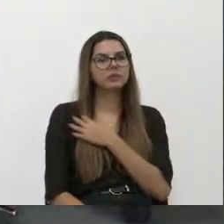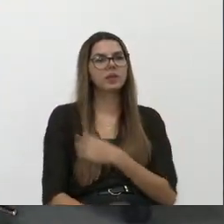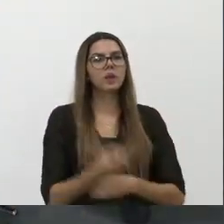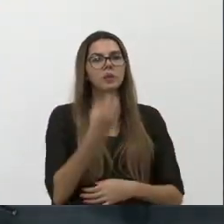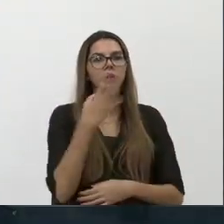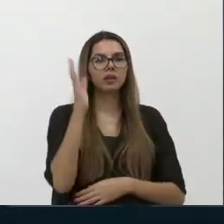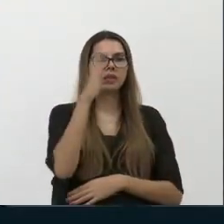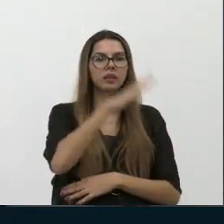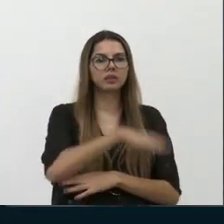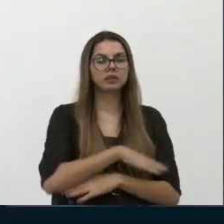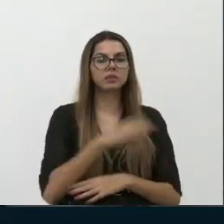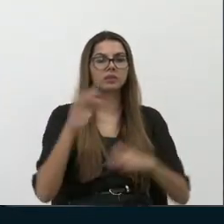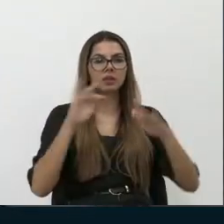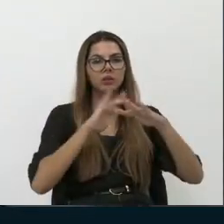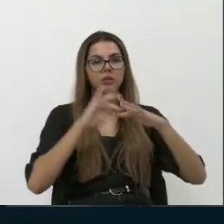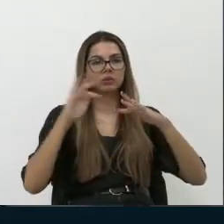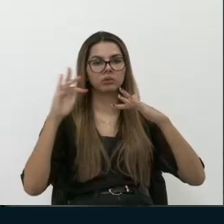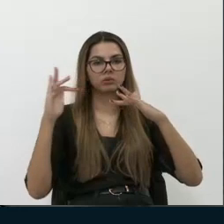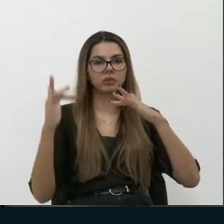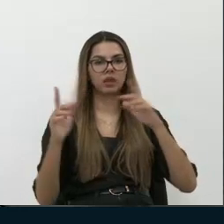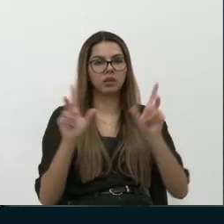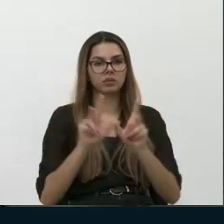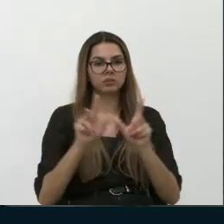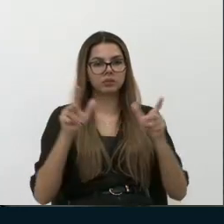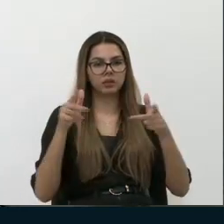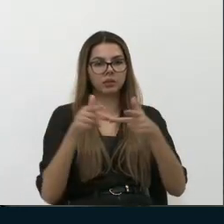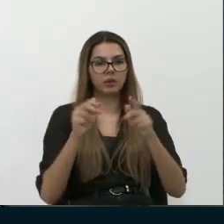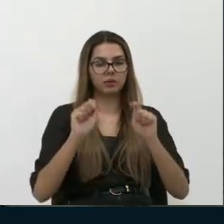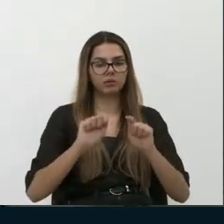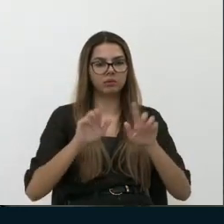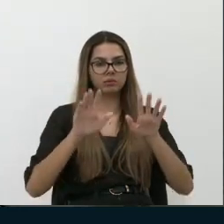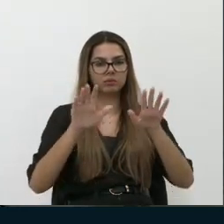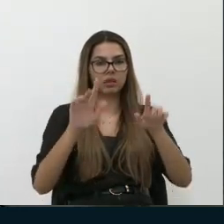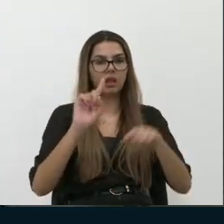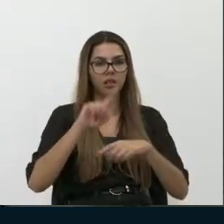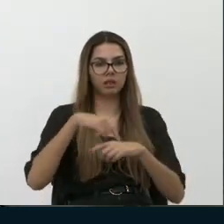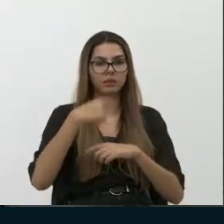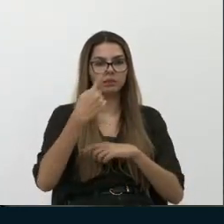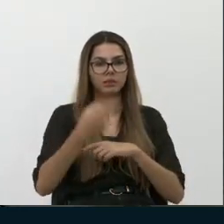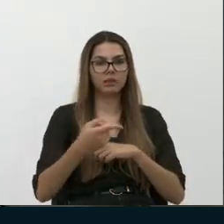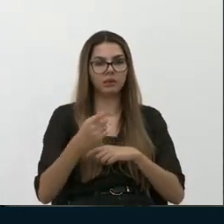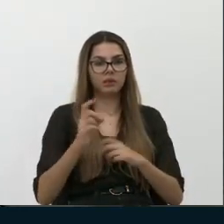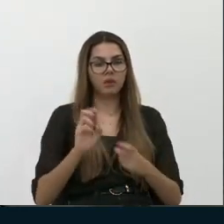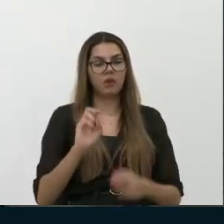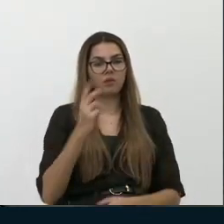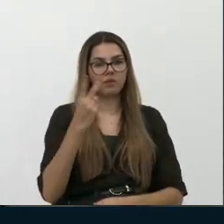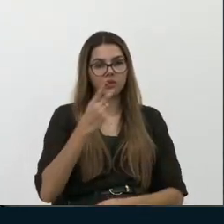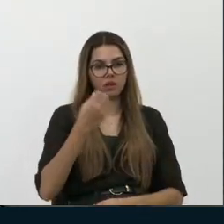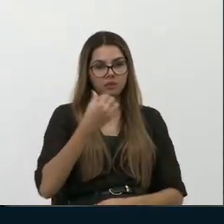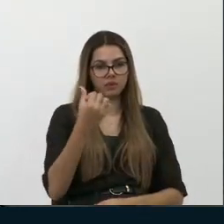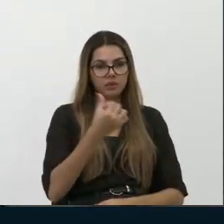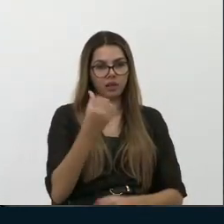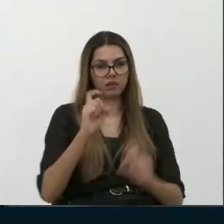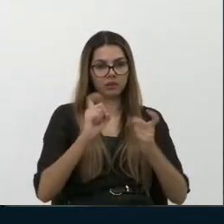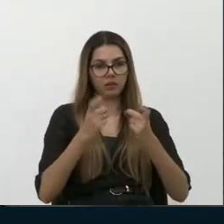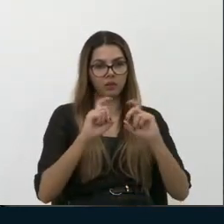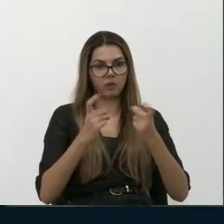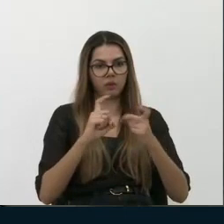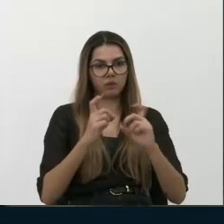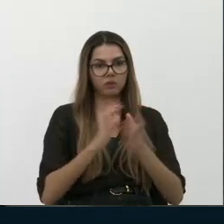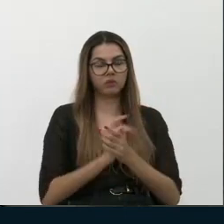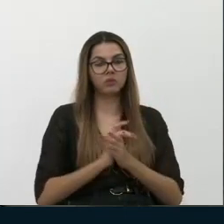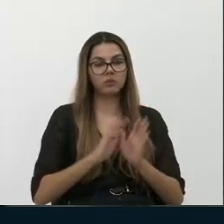Boa tarde para você que acompanha a programação da TV Câmara Guarulhos. Daqui a pouquinho tem início a 26ª sessão ordinária. E hoje no